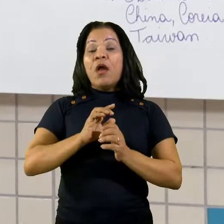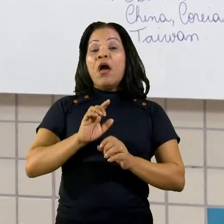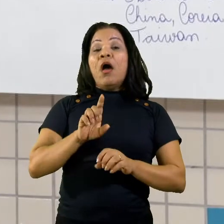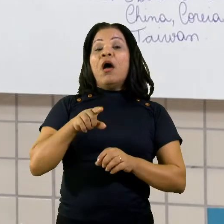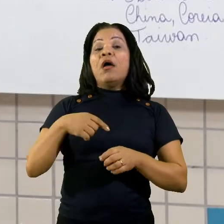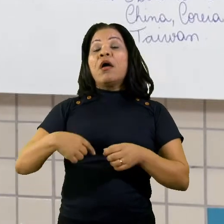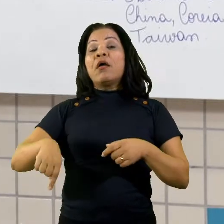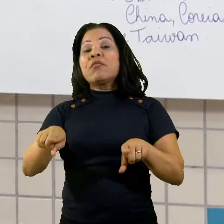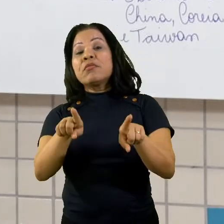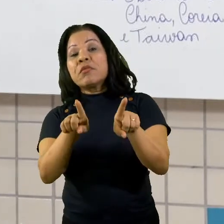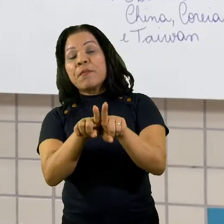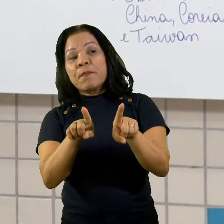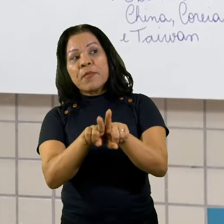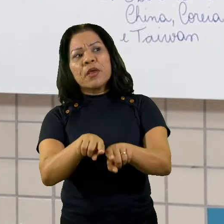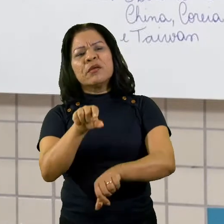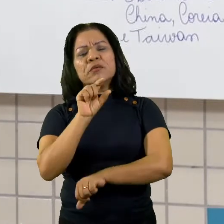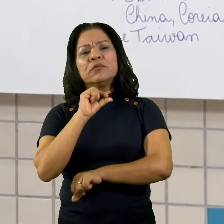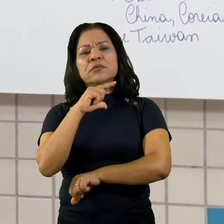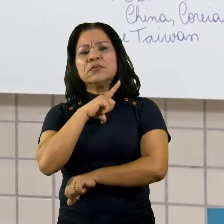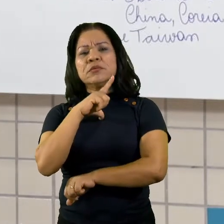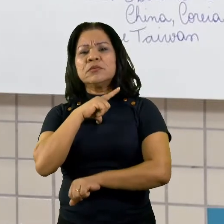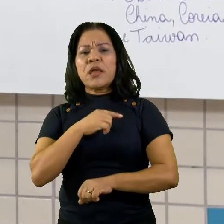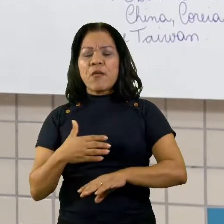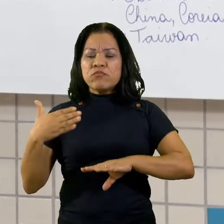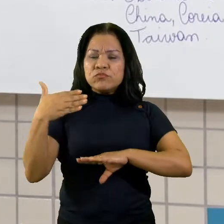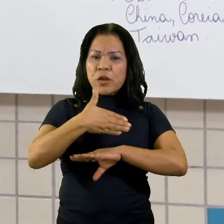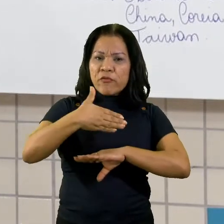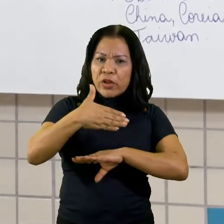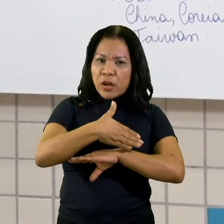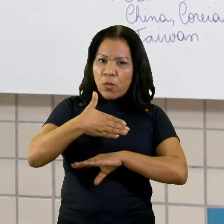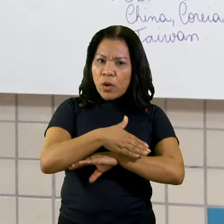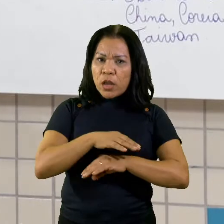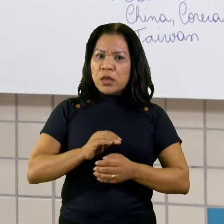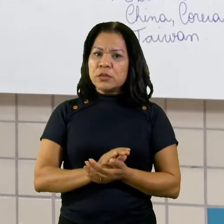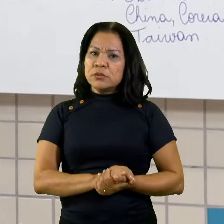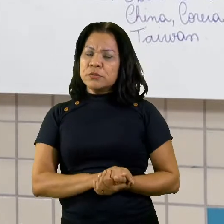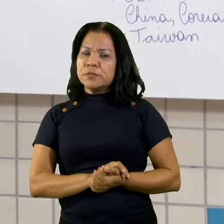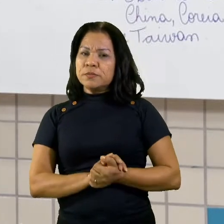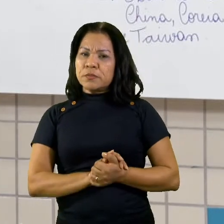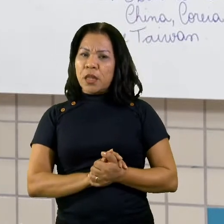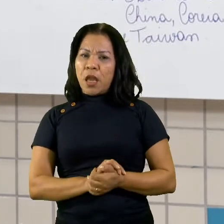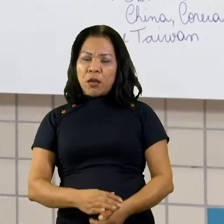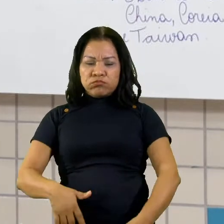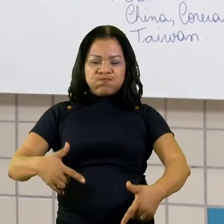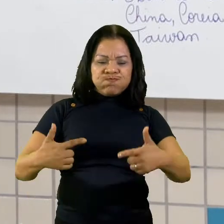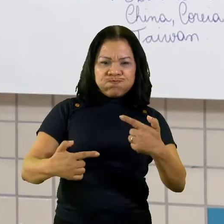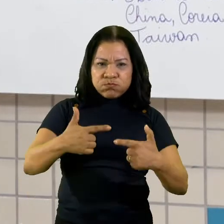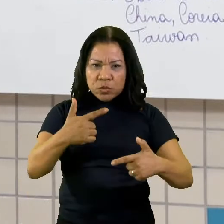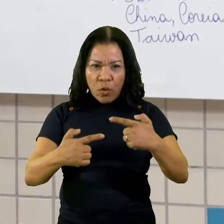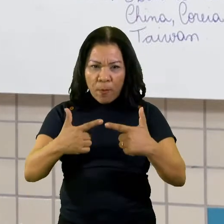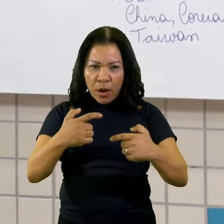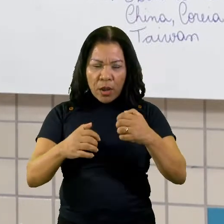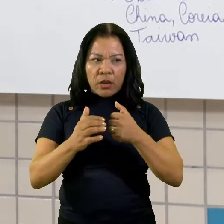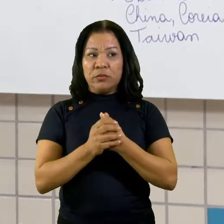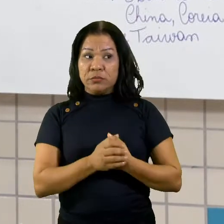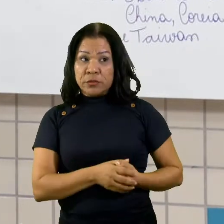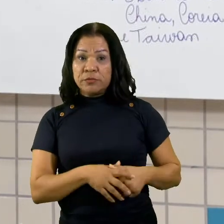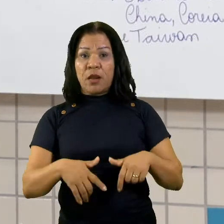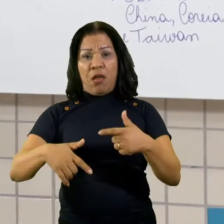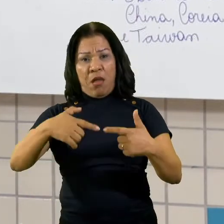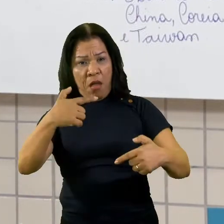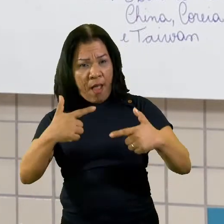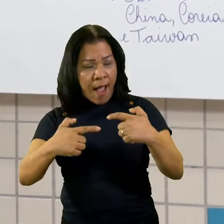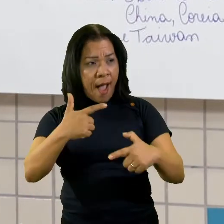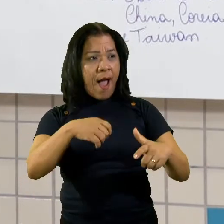a frequência, né, e a presença muito grande de conflitos. Sejam eles conflitos armados,